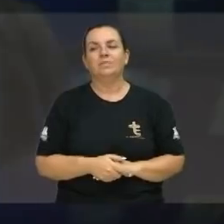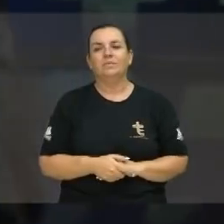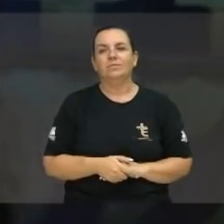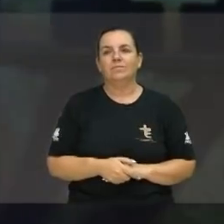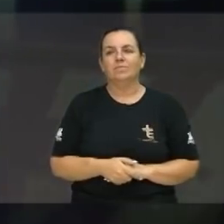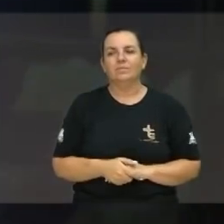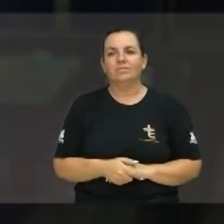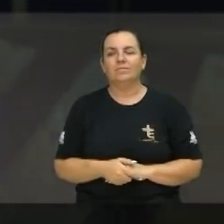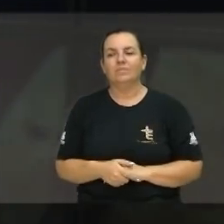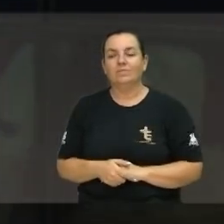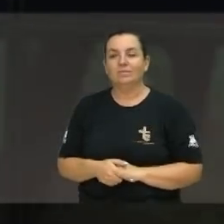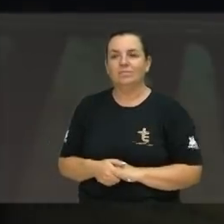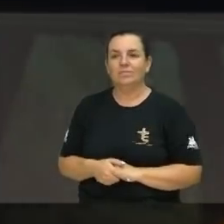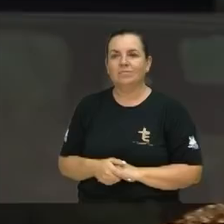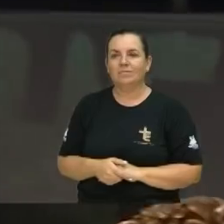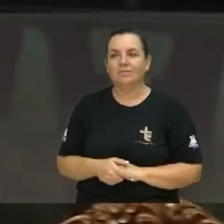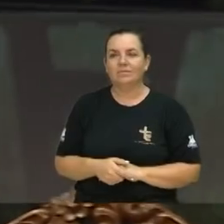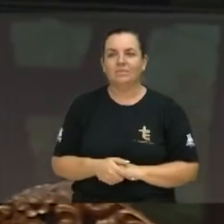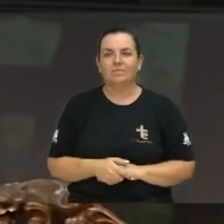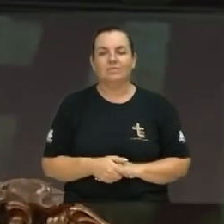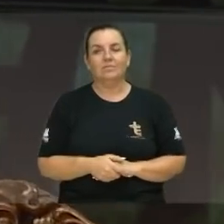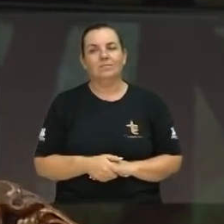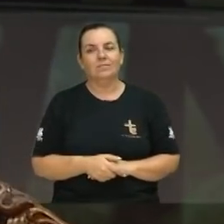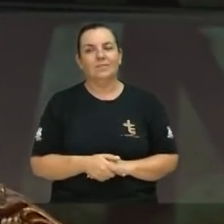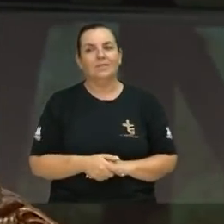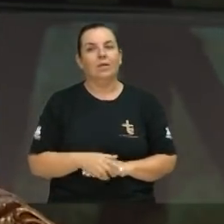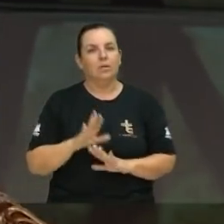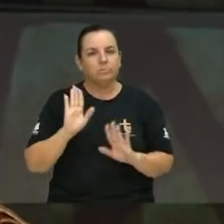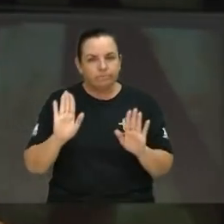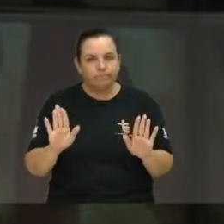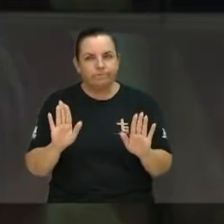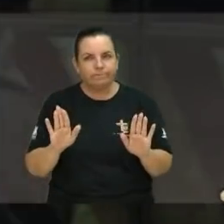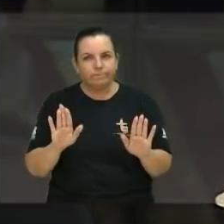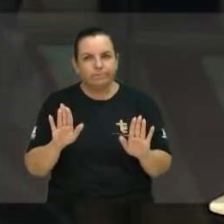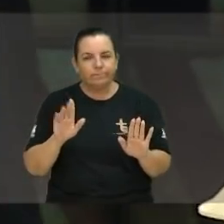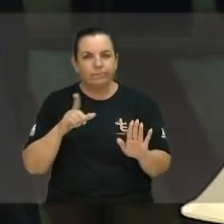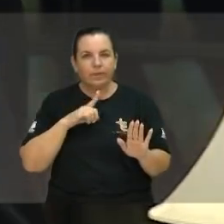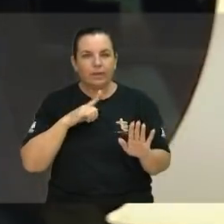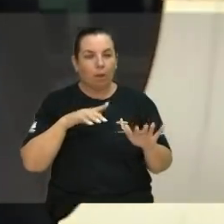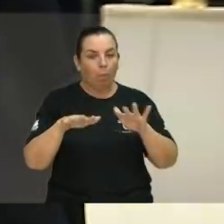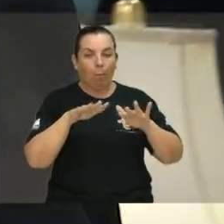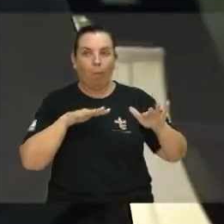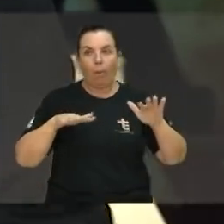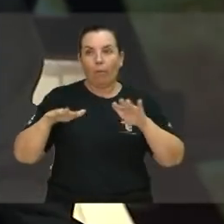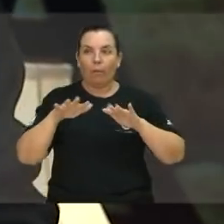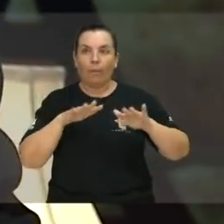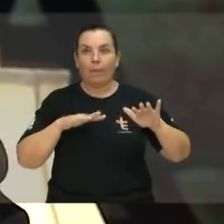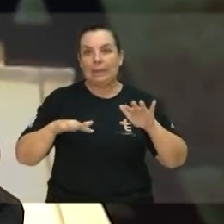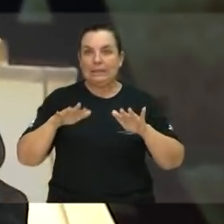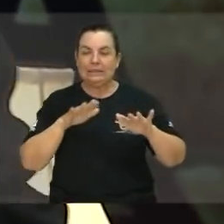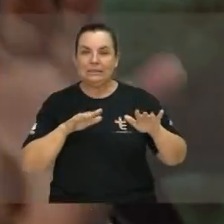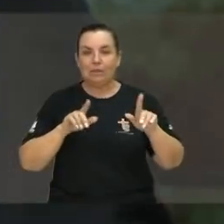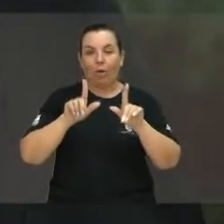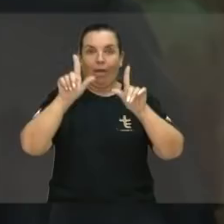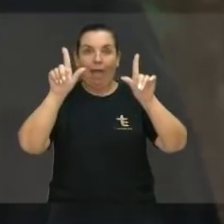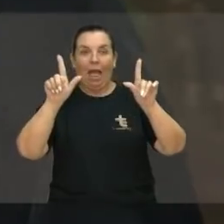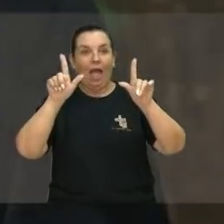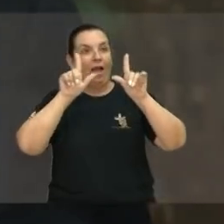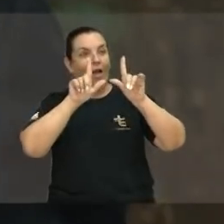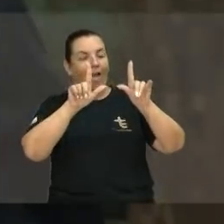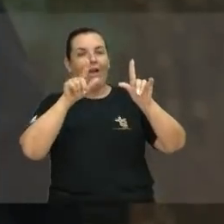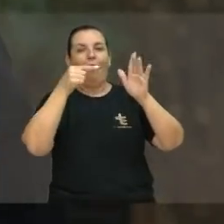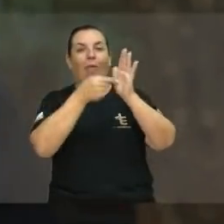mais um pouco e começar pelo espectador tem tanta movimentação laterais e cartazes